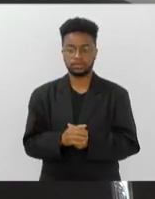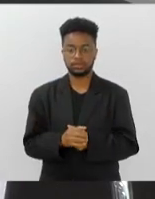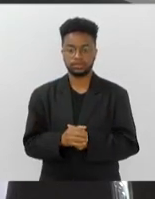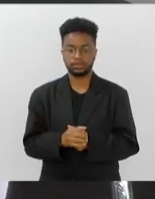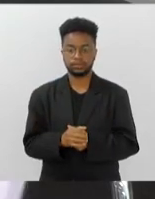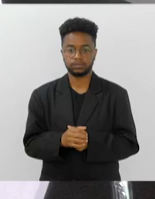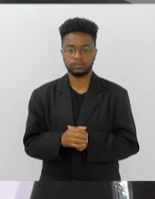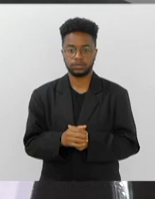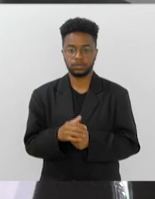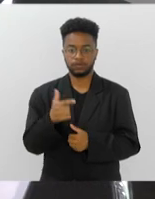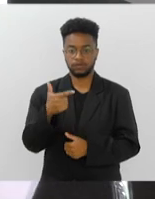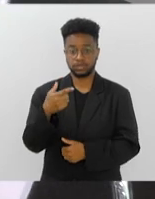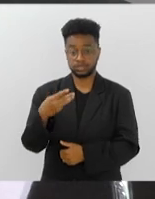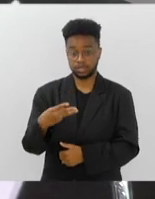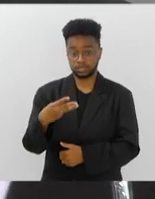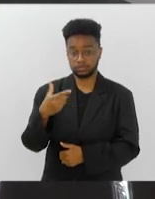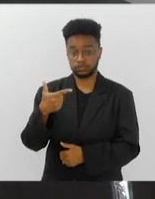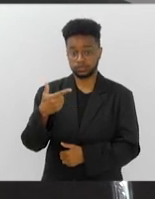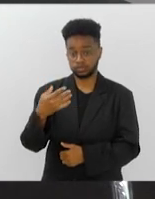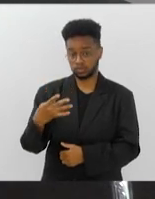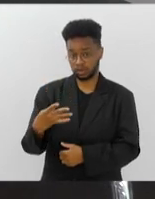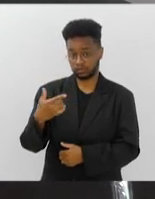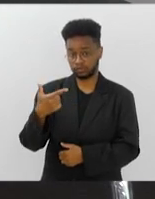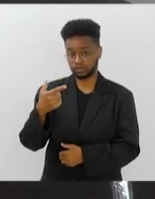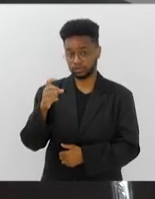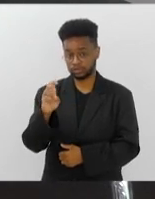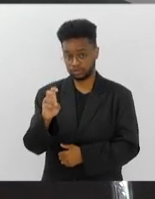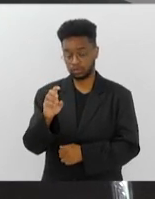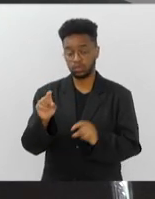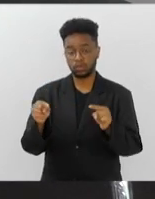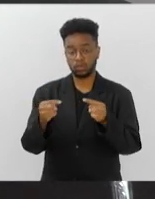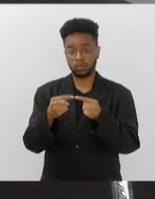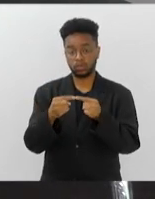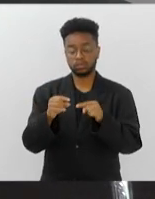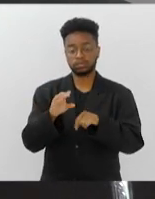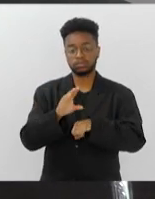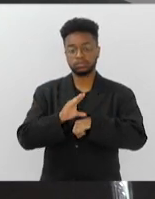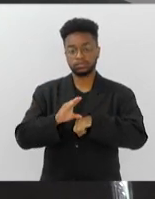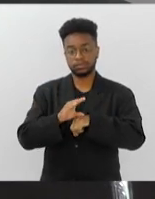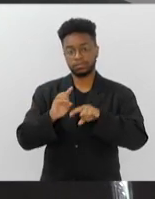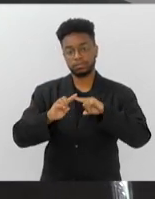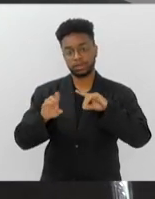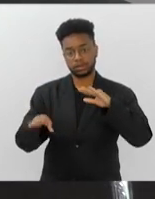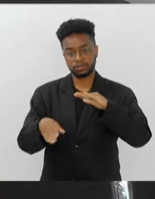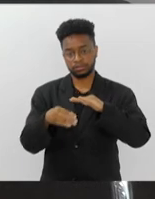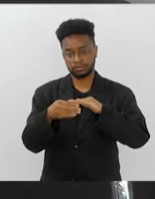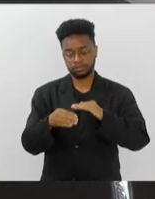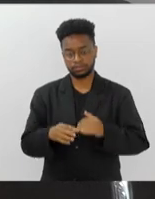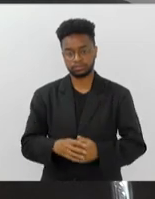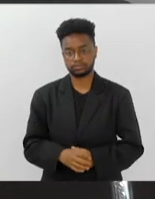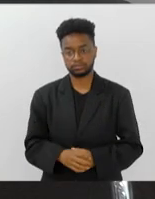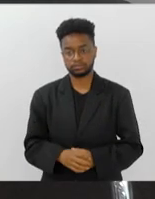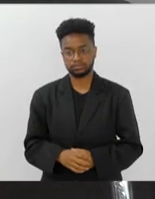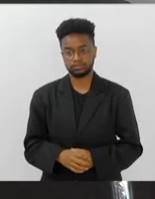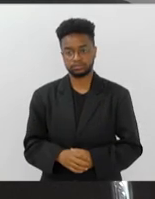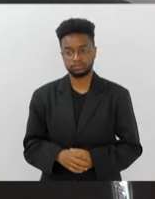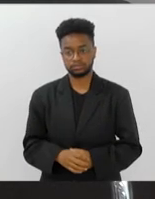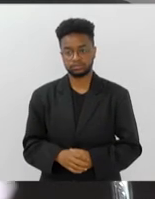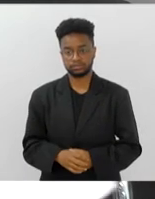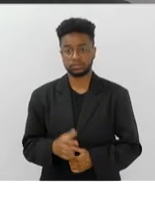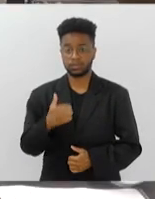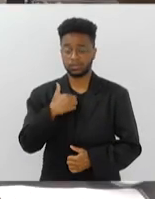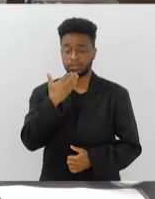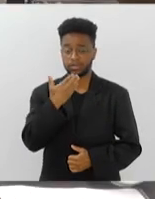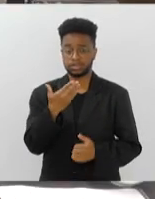são no 23, 24 e 25. Então, seria constitucionalidade com emenda. Então, vamos pedir licença ao